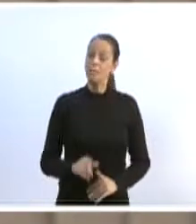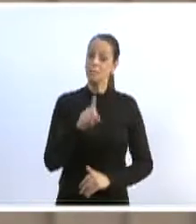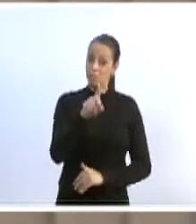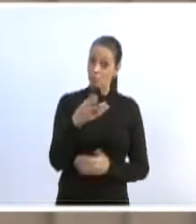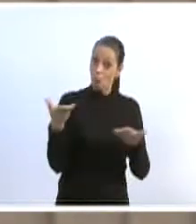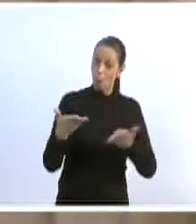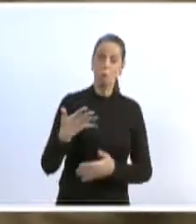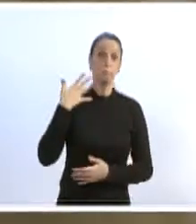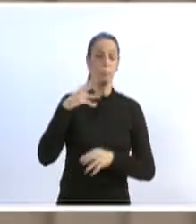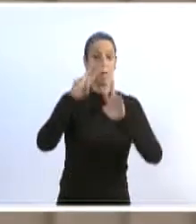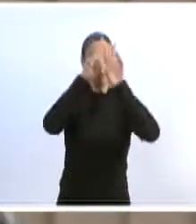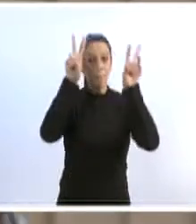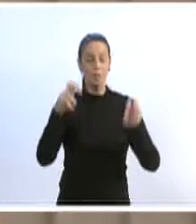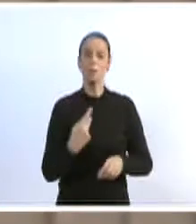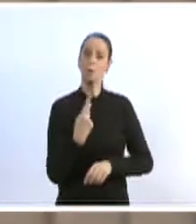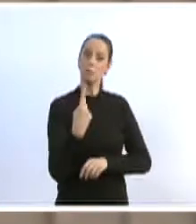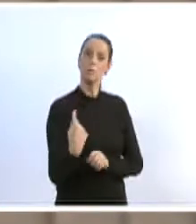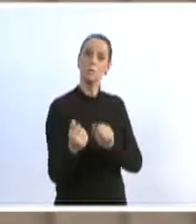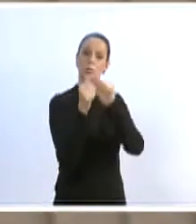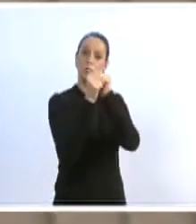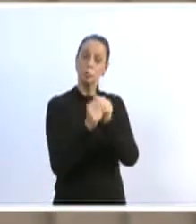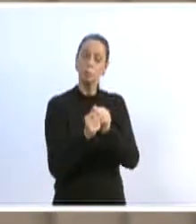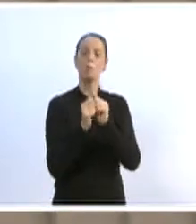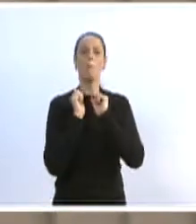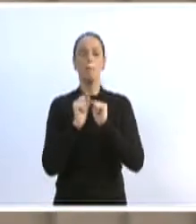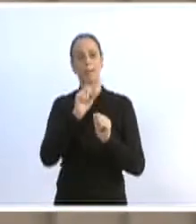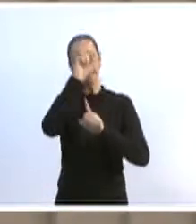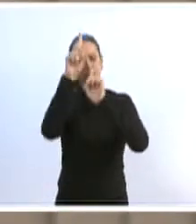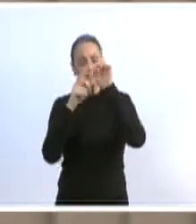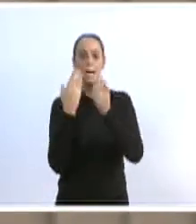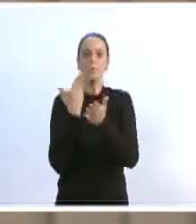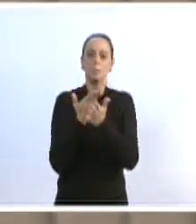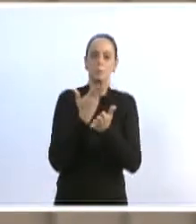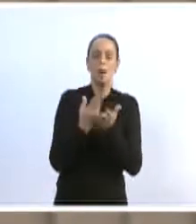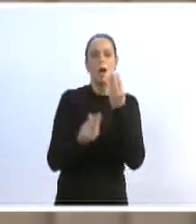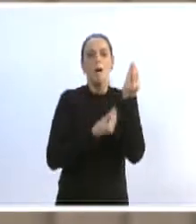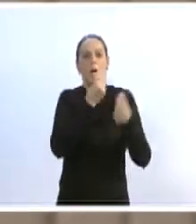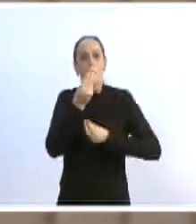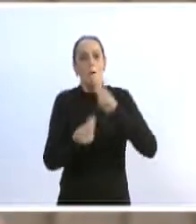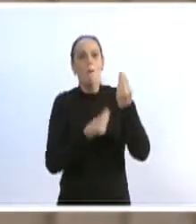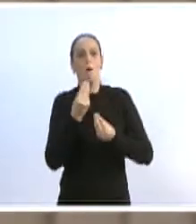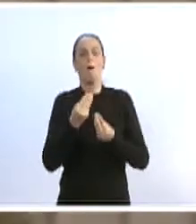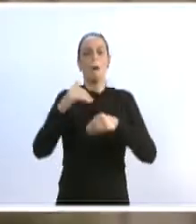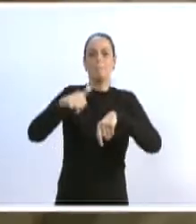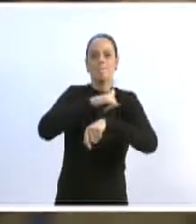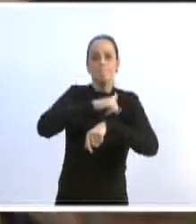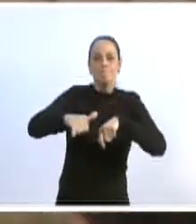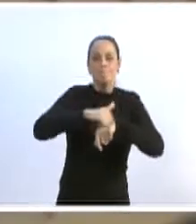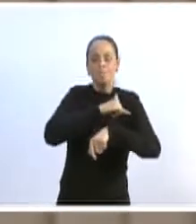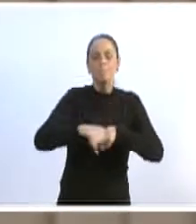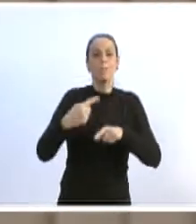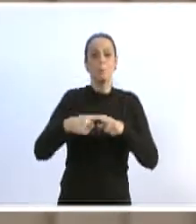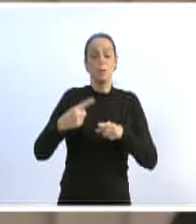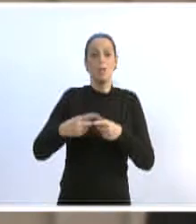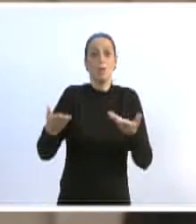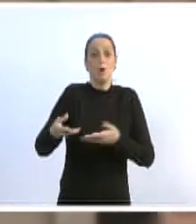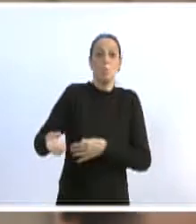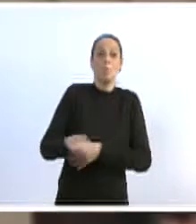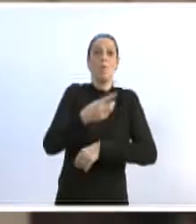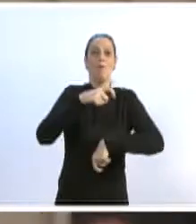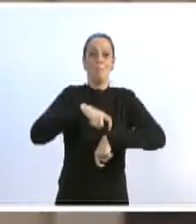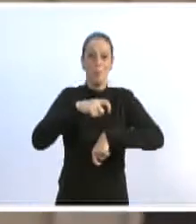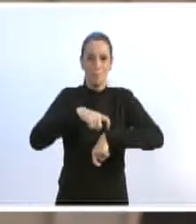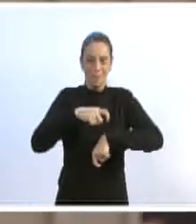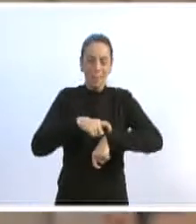a gente somar esforços a gente tentar trazer visibilidade estudarmos com mais carinho mais atenção nesse novo momento também agora na prefeitura a gente